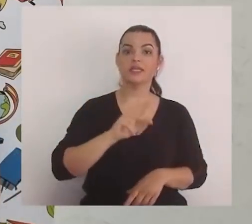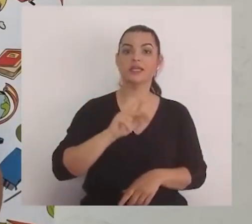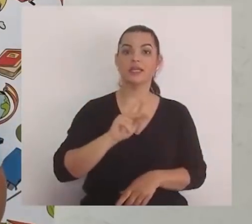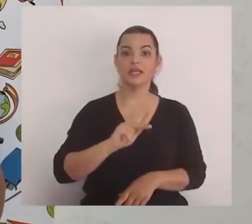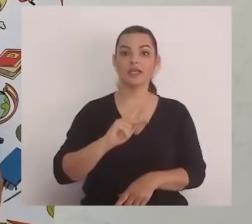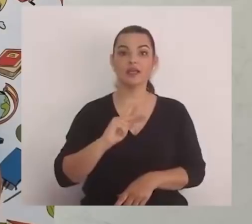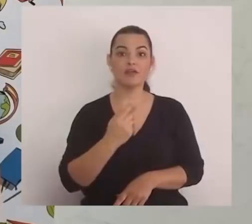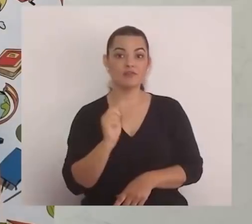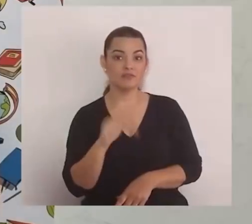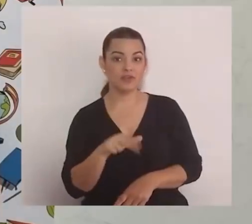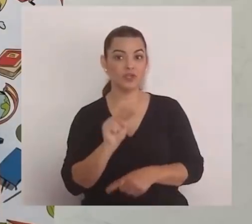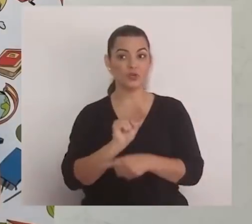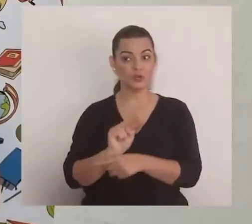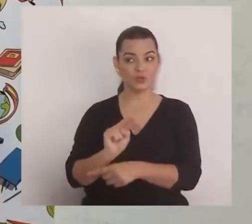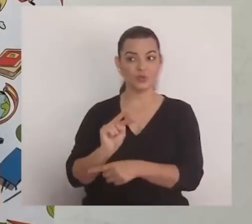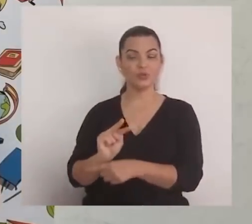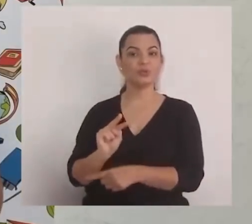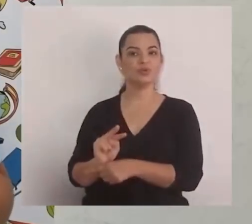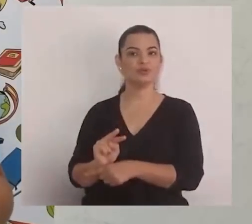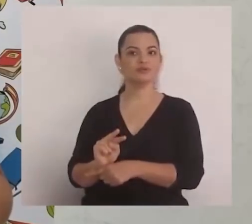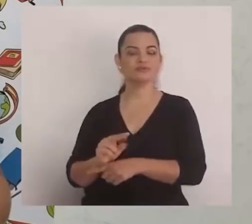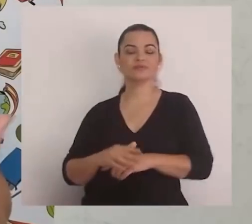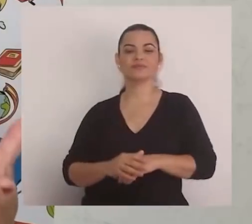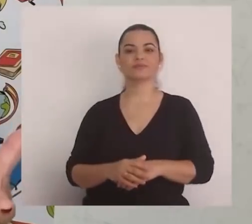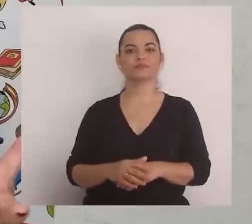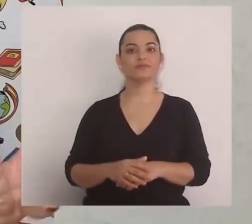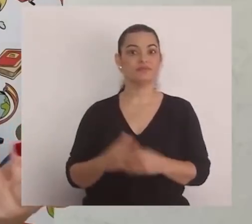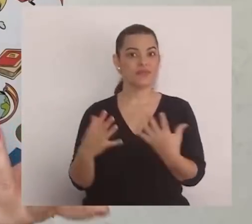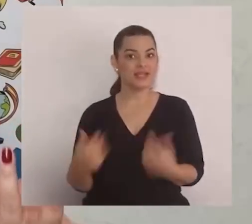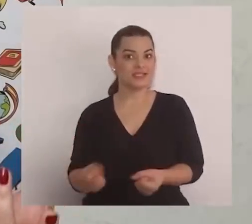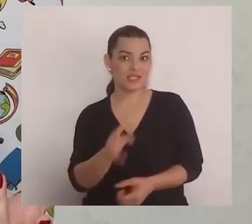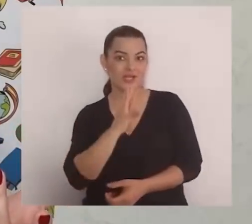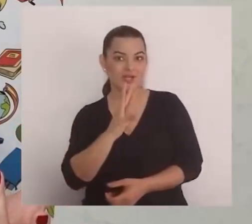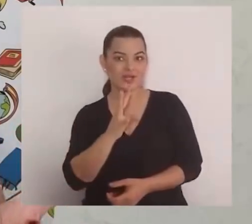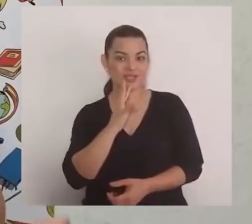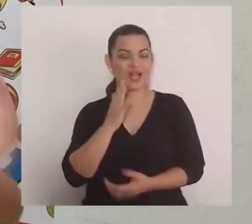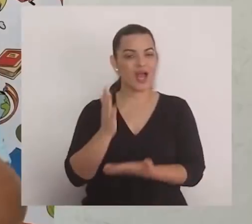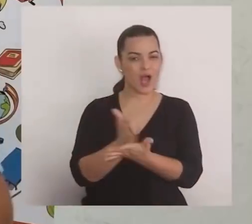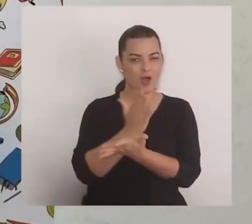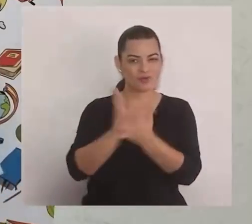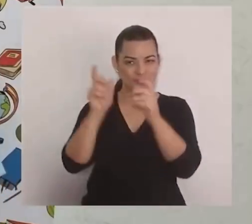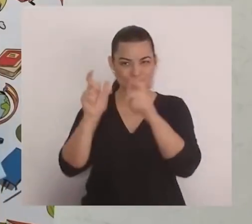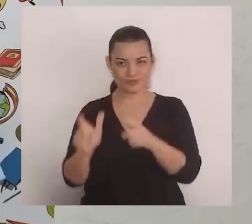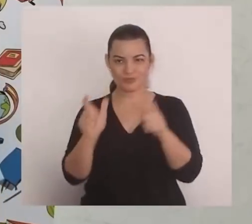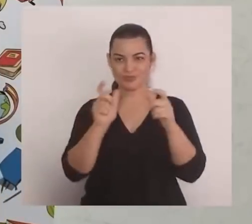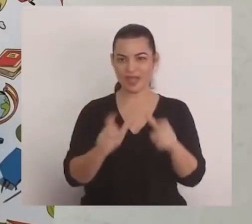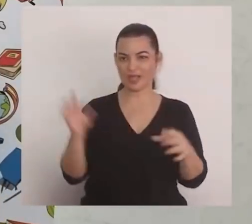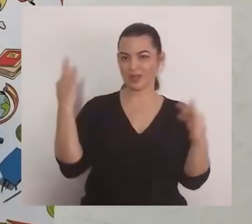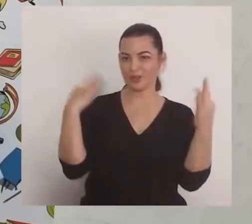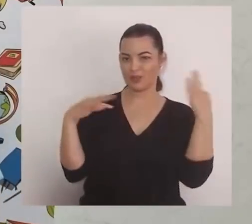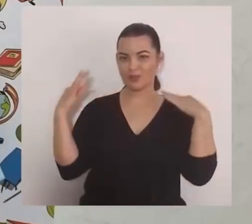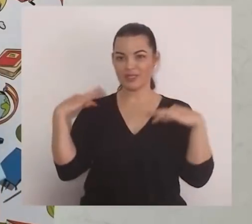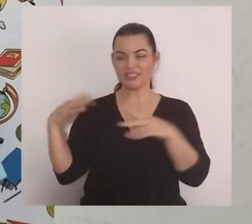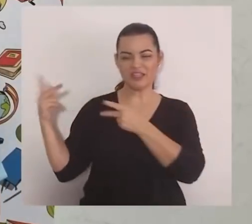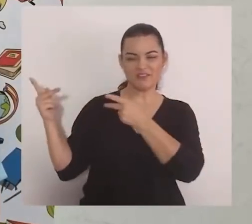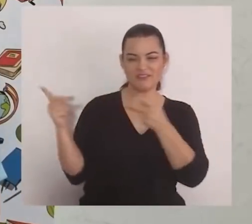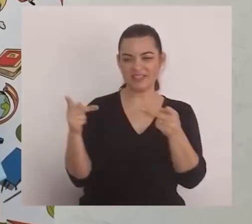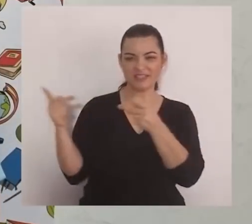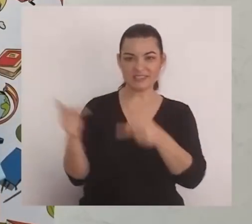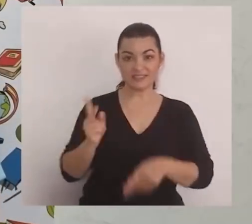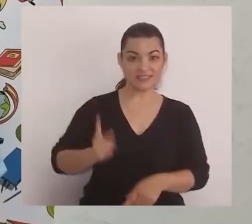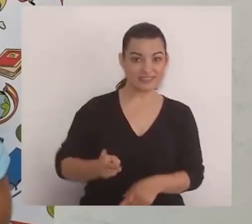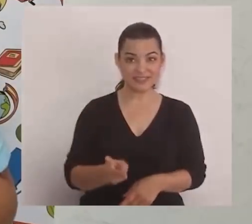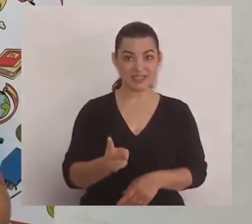turistas anualmente. Esses patrimônios não são apenas esses centros históricos que eu estou usando aqui